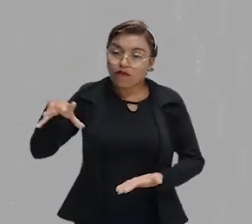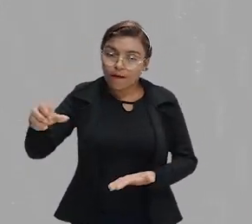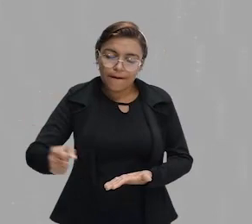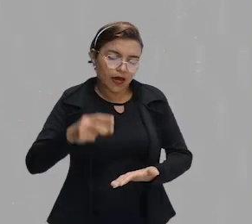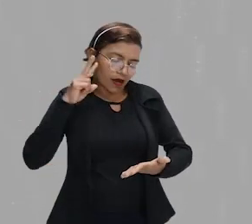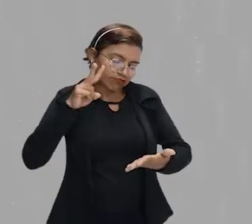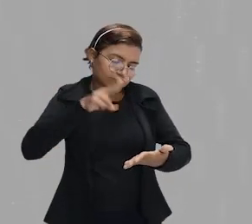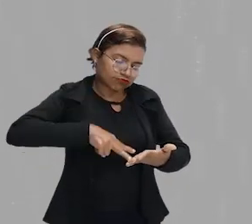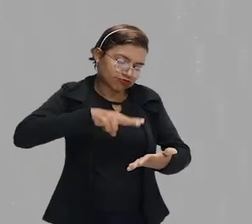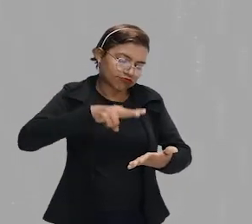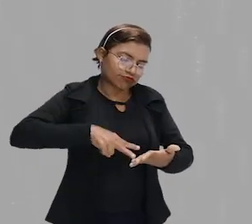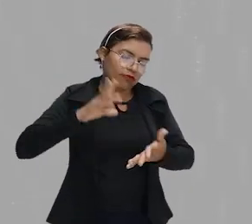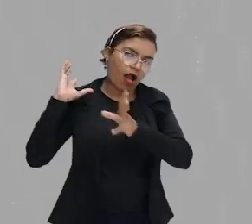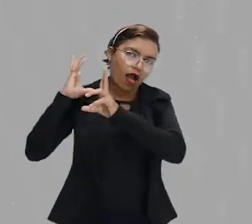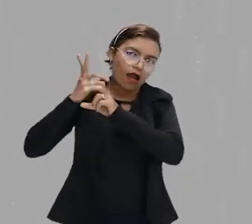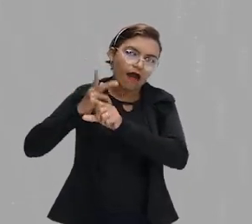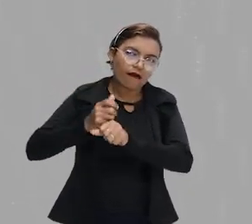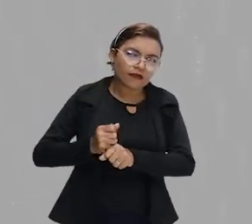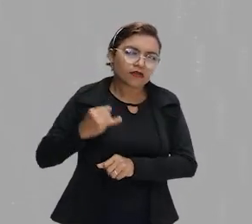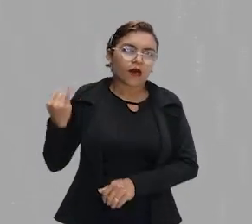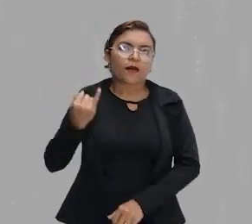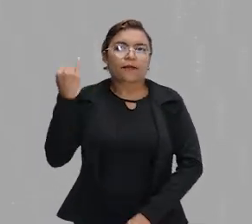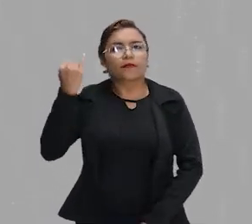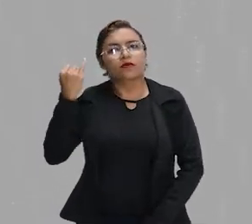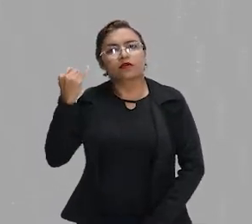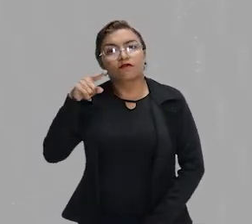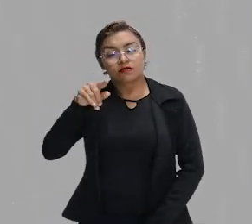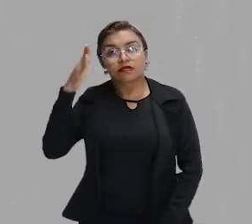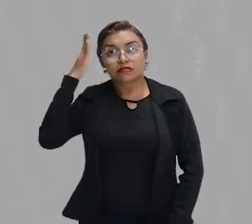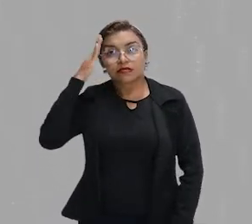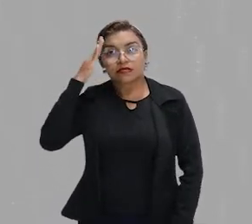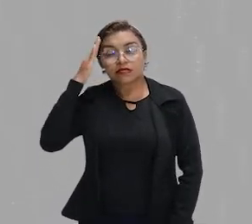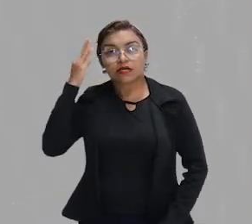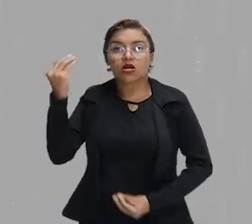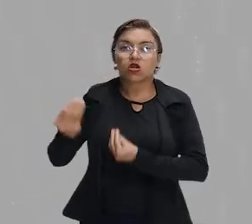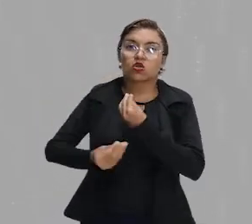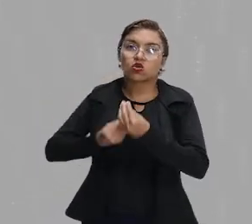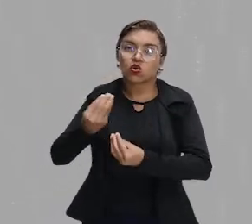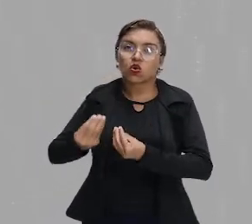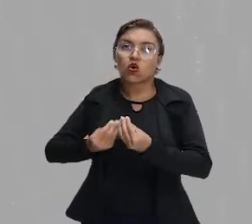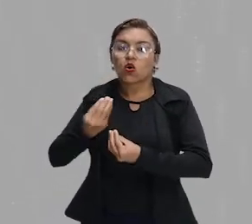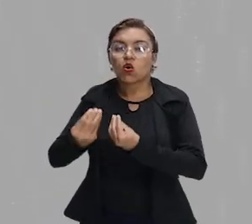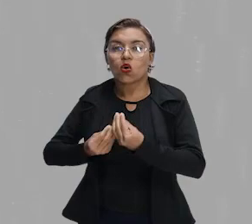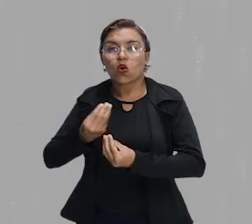código genético, que é importante vocês saberem como é que funciona esse mecanismo de síntese